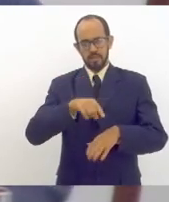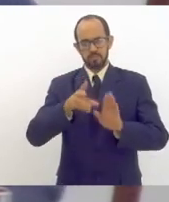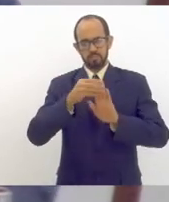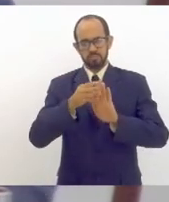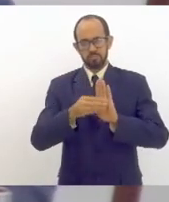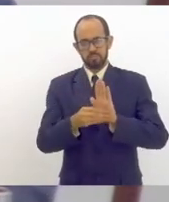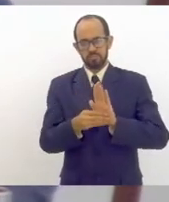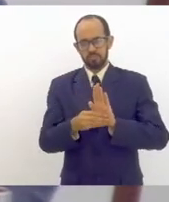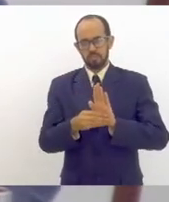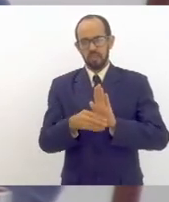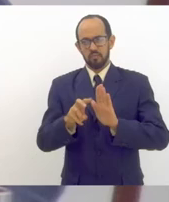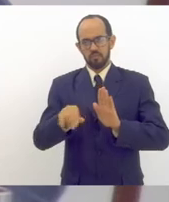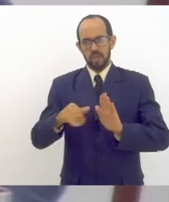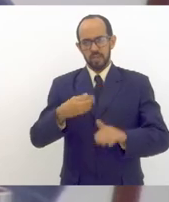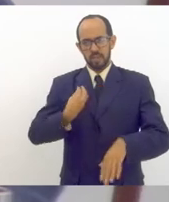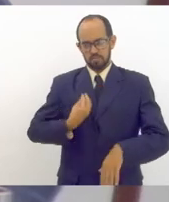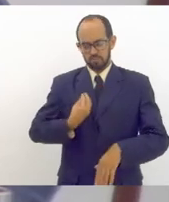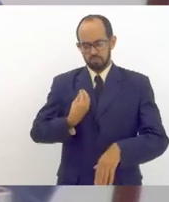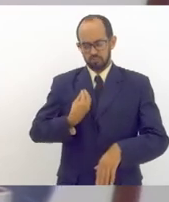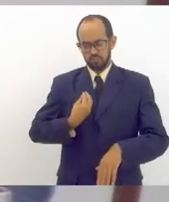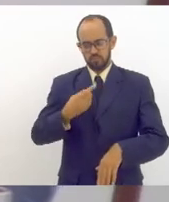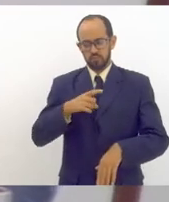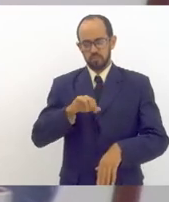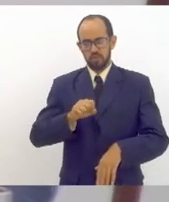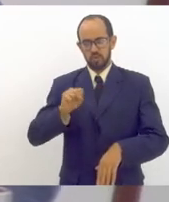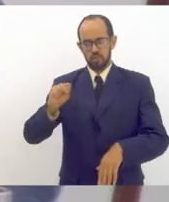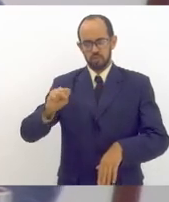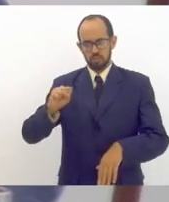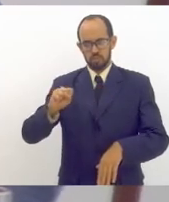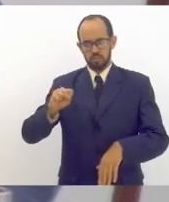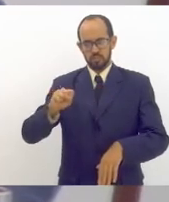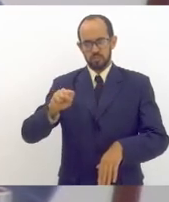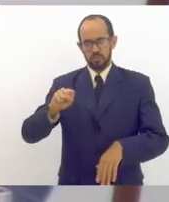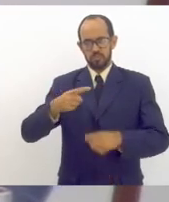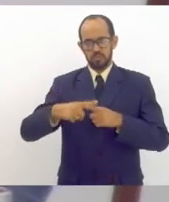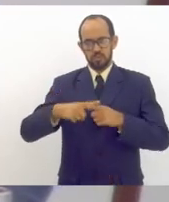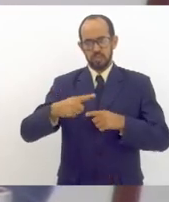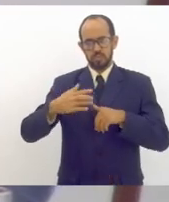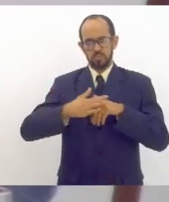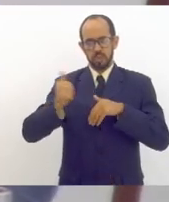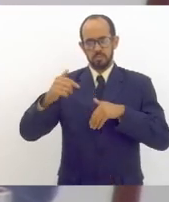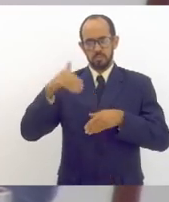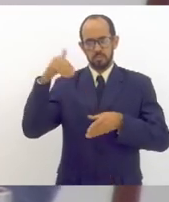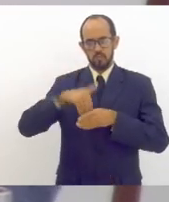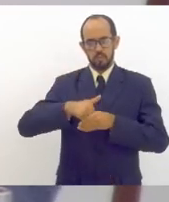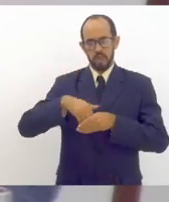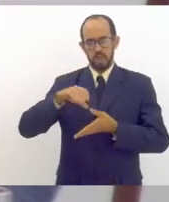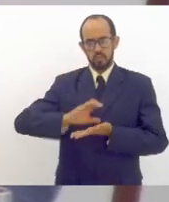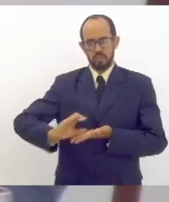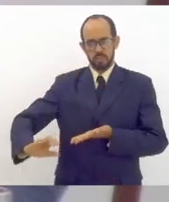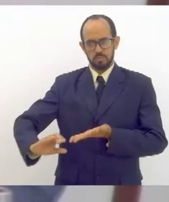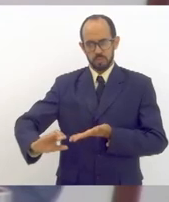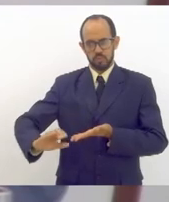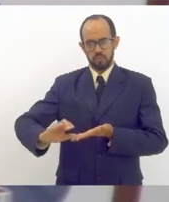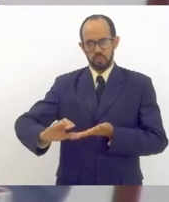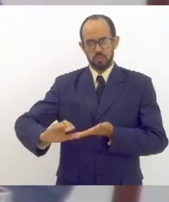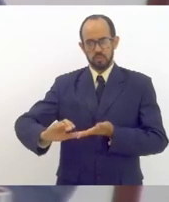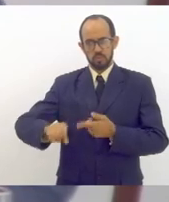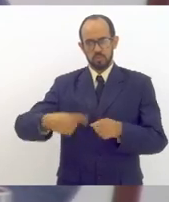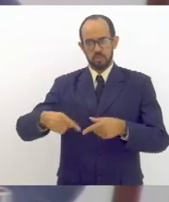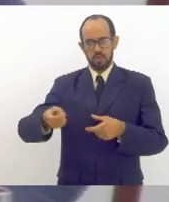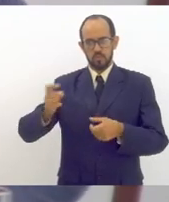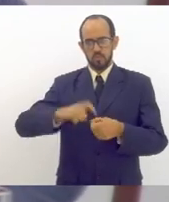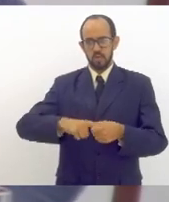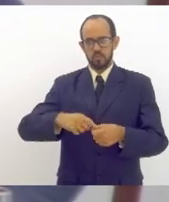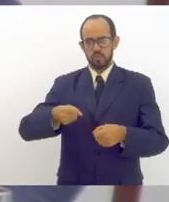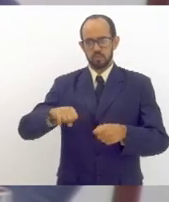vai estar presente no dia 8 para dialogar com vocês porque estão me chamando para votar no orçamento eu vou votar no orçamento volta aí se vocês estiverem